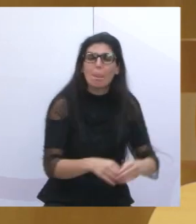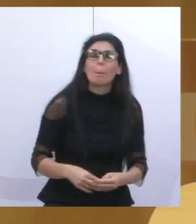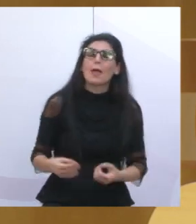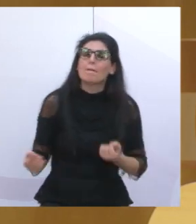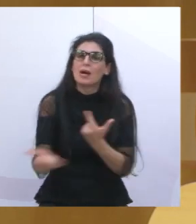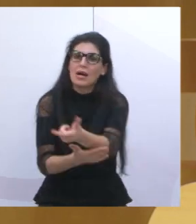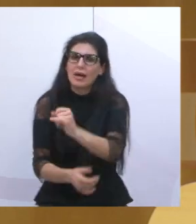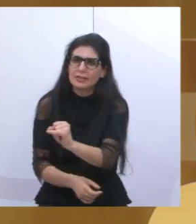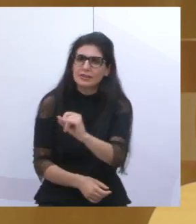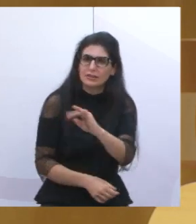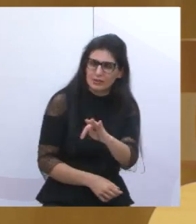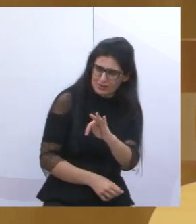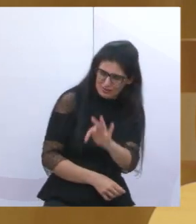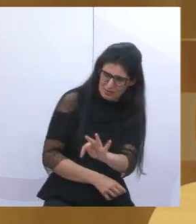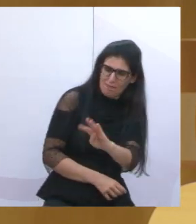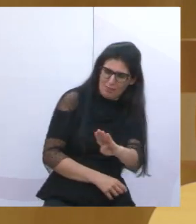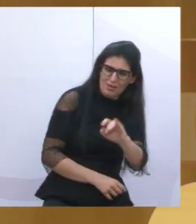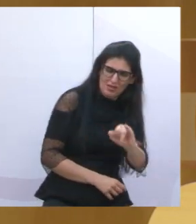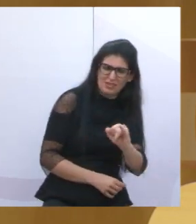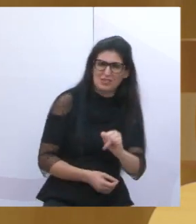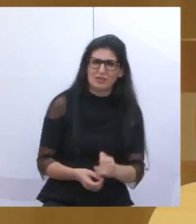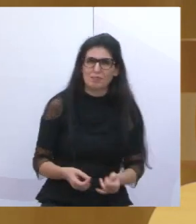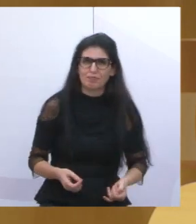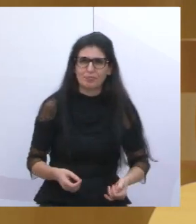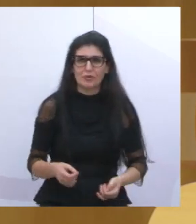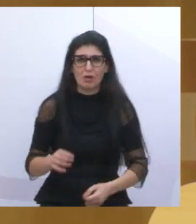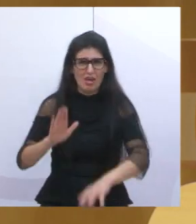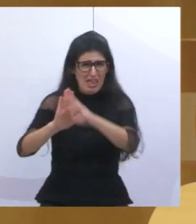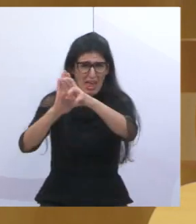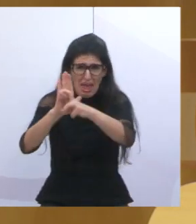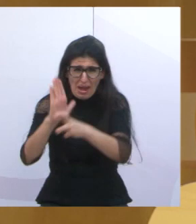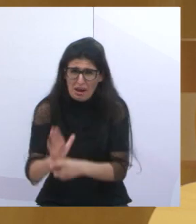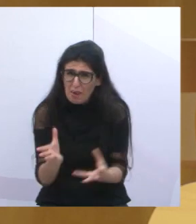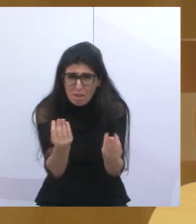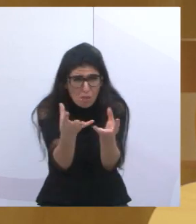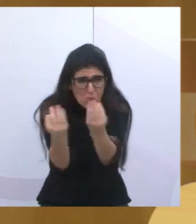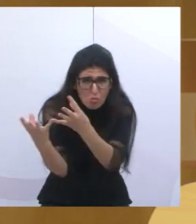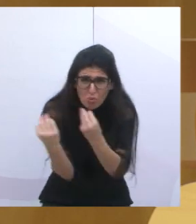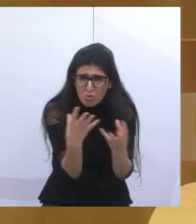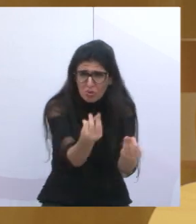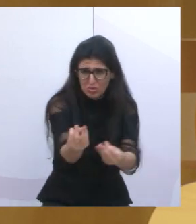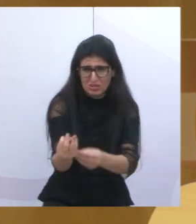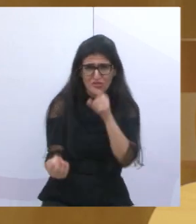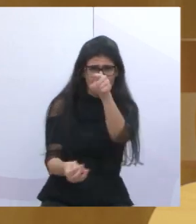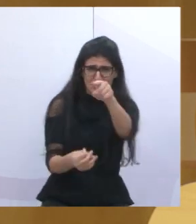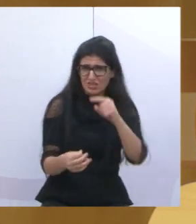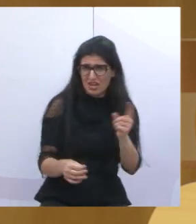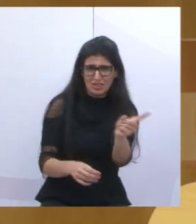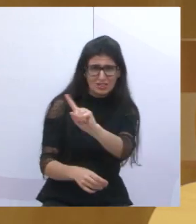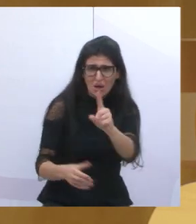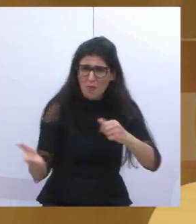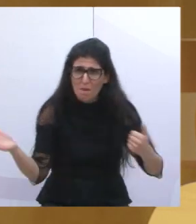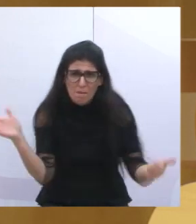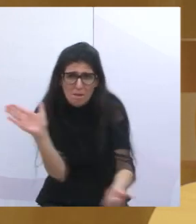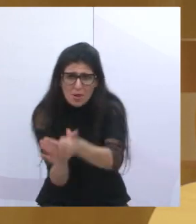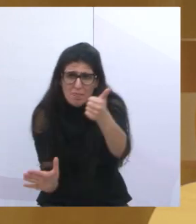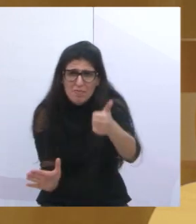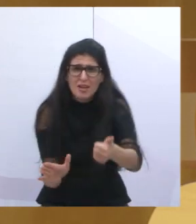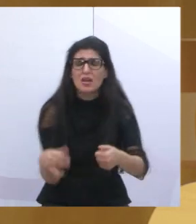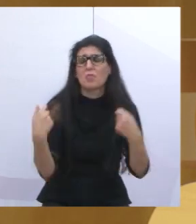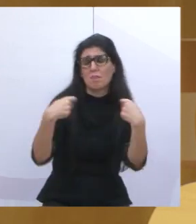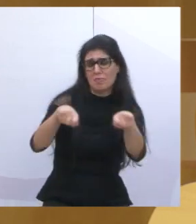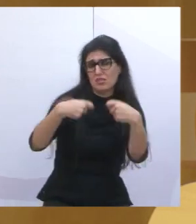cartório que, se você não é o primeiro cessionário, você tem que pagar 2 ITBI,